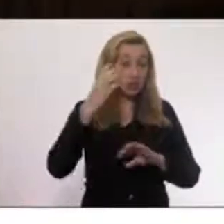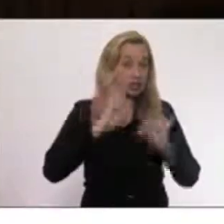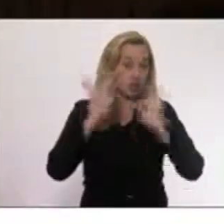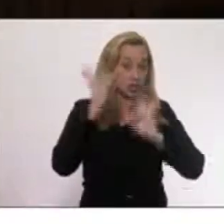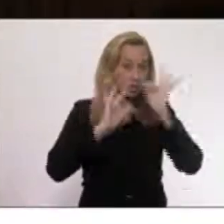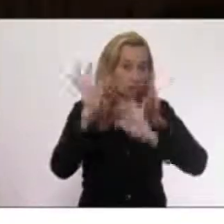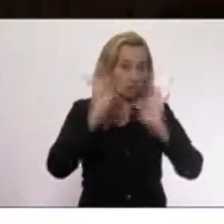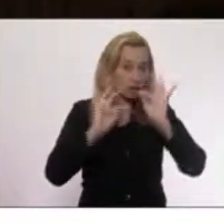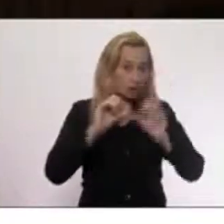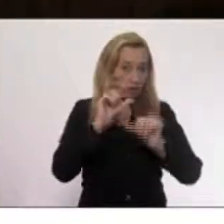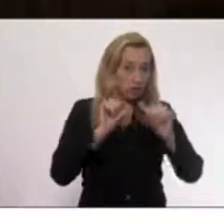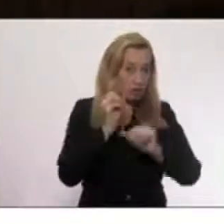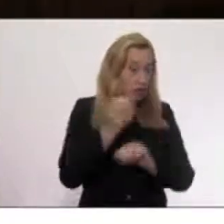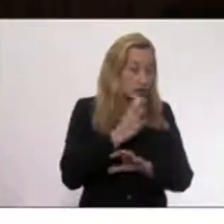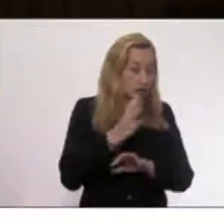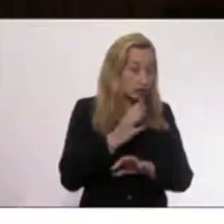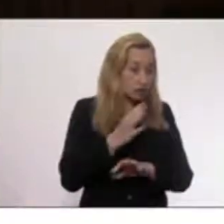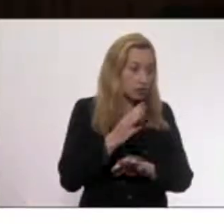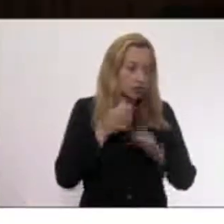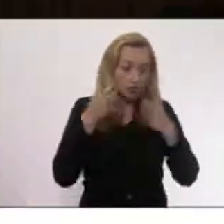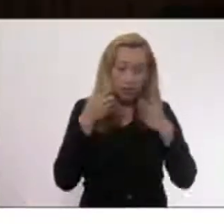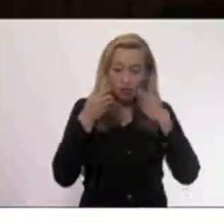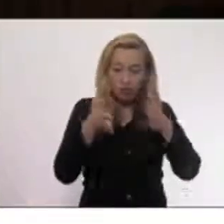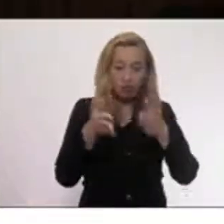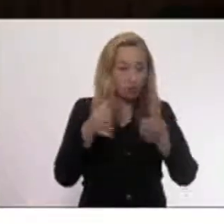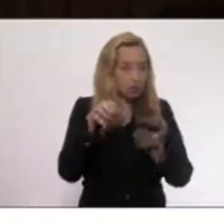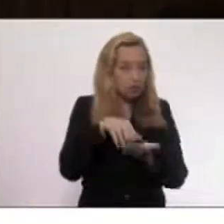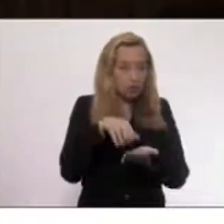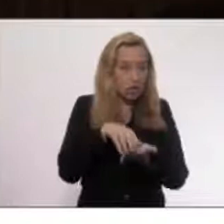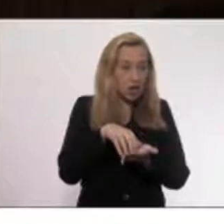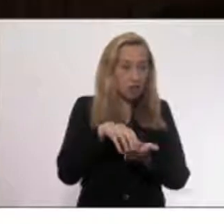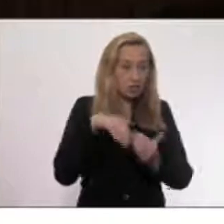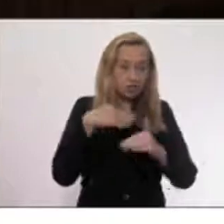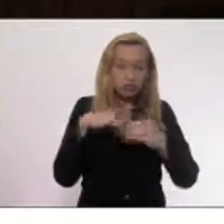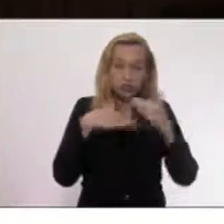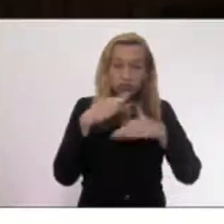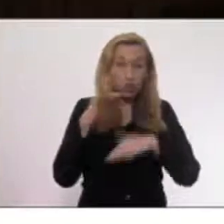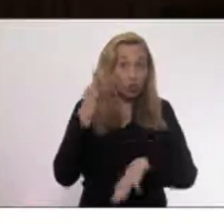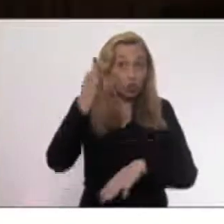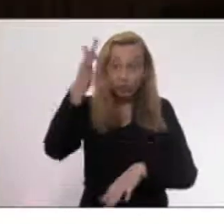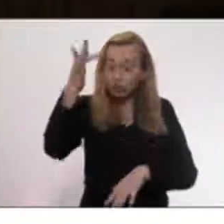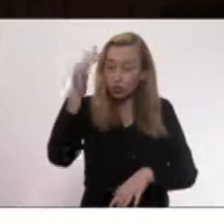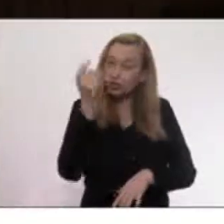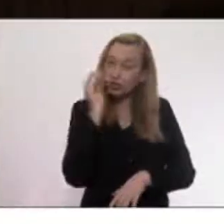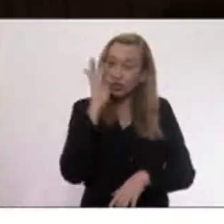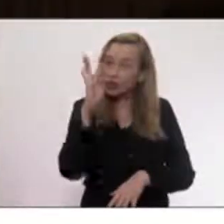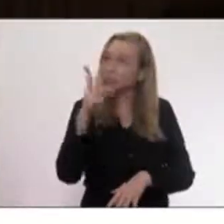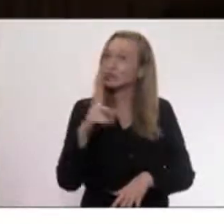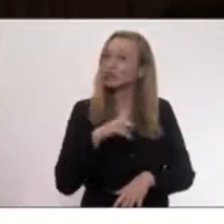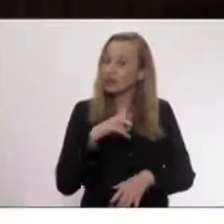e a inovação como pilares centrais para desempenhar o futuro que a gente tanto sonha.